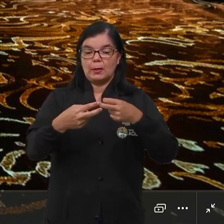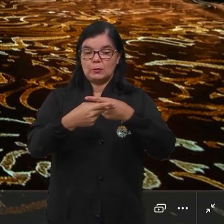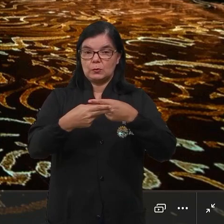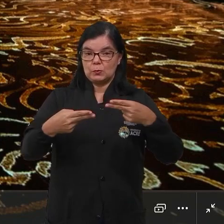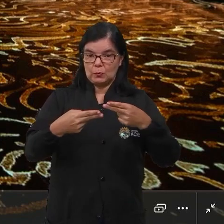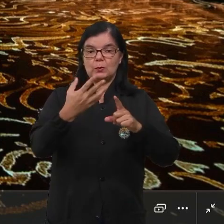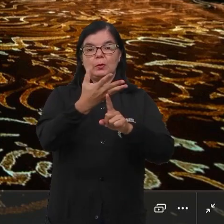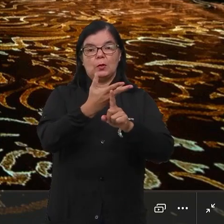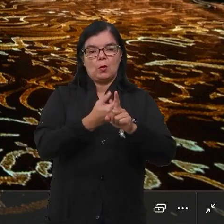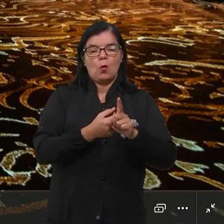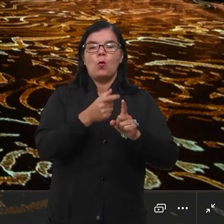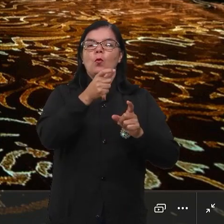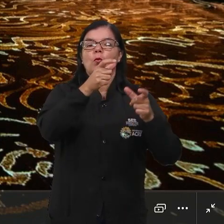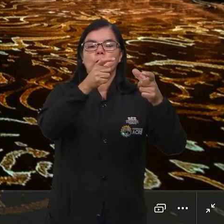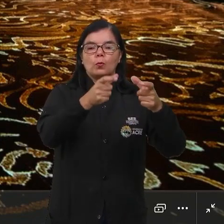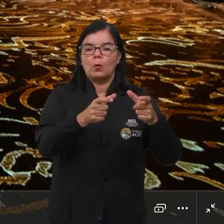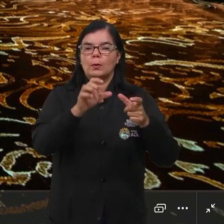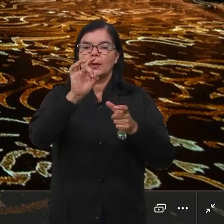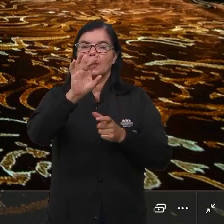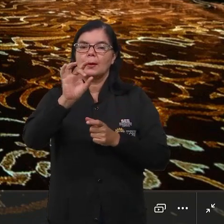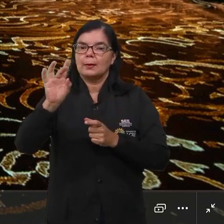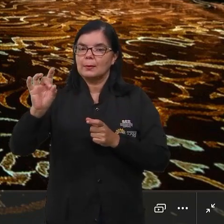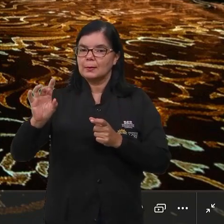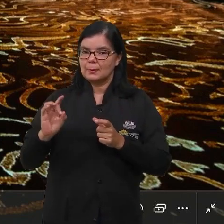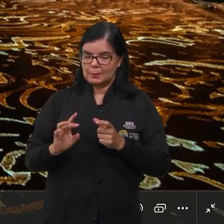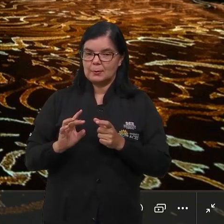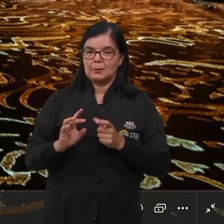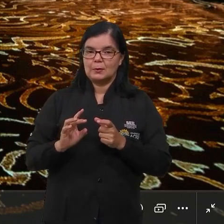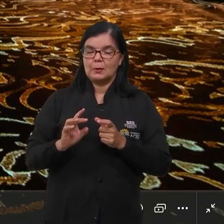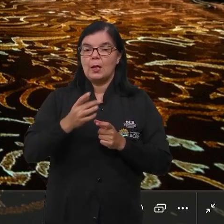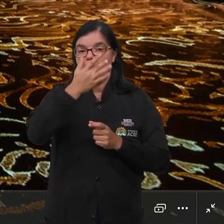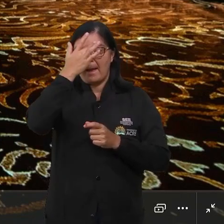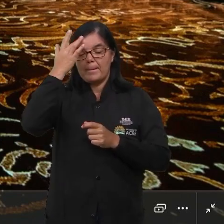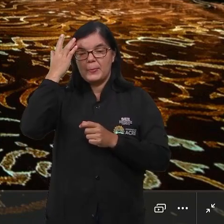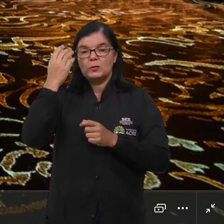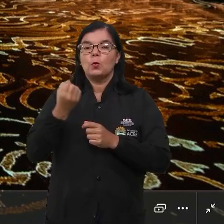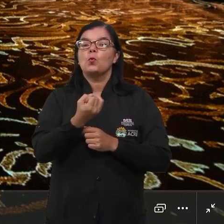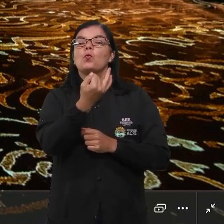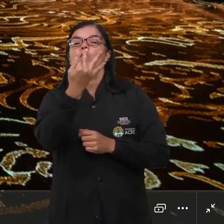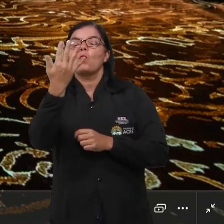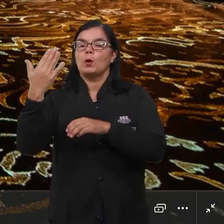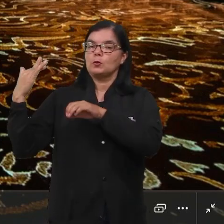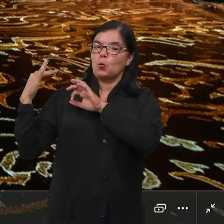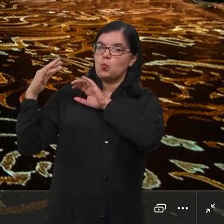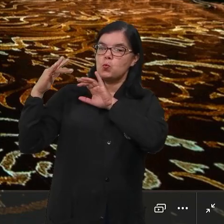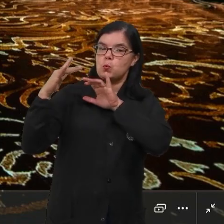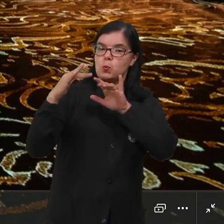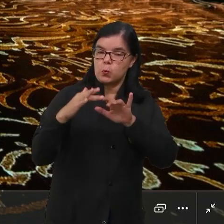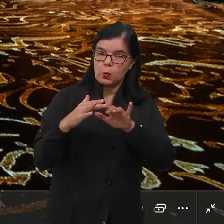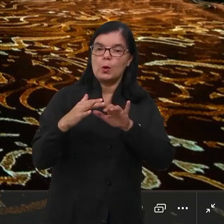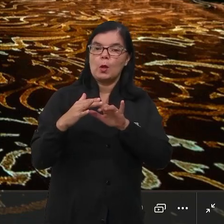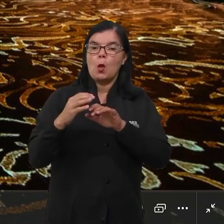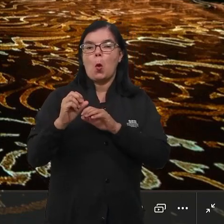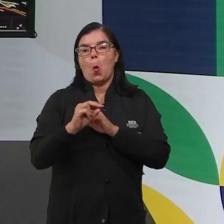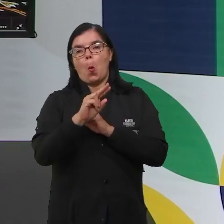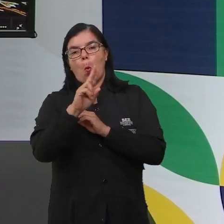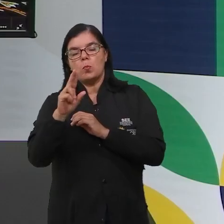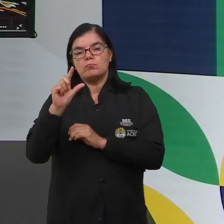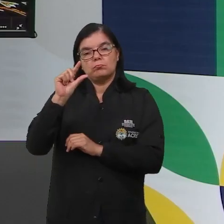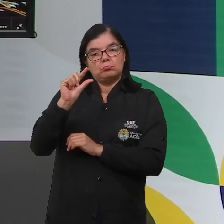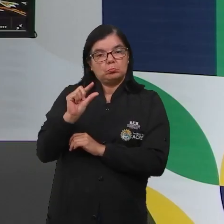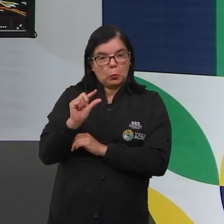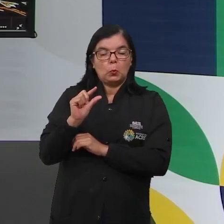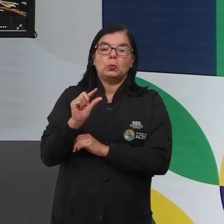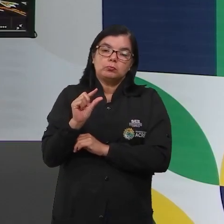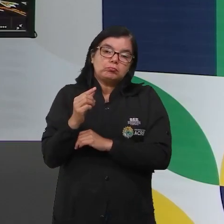obras, onde você vai colocar cada obra, o fluxo de visitação, se é muita gente que anda nesse ambiente, né?